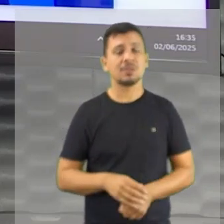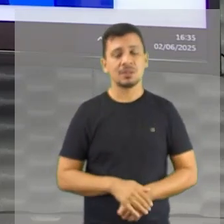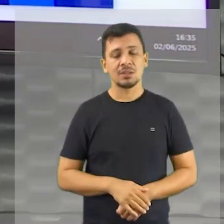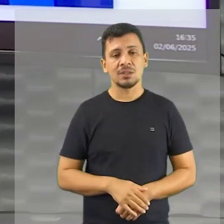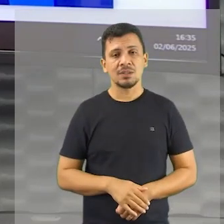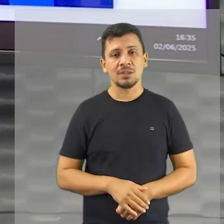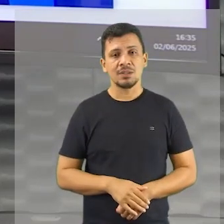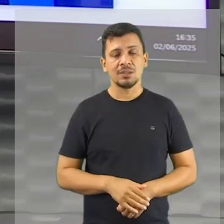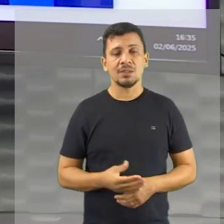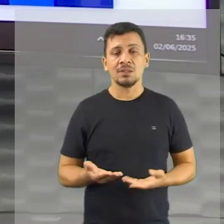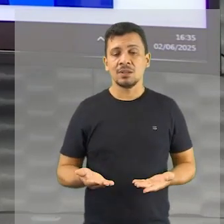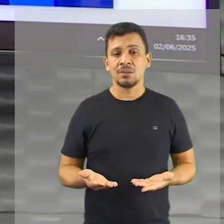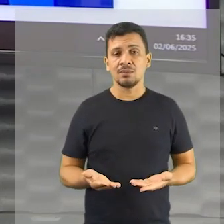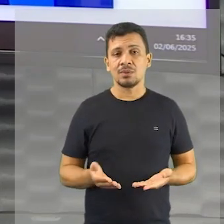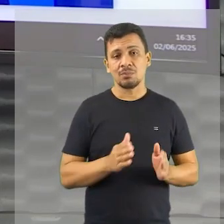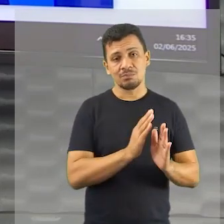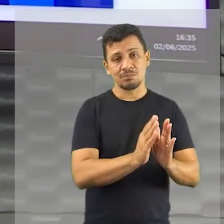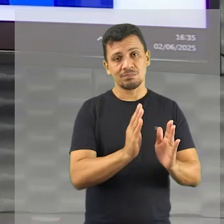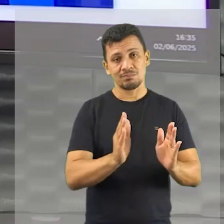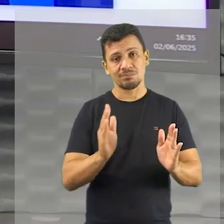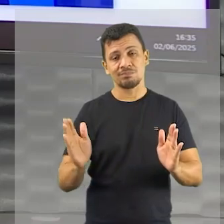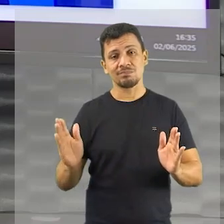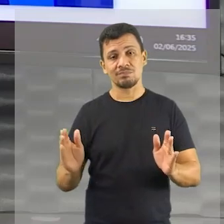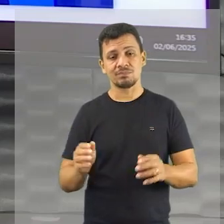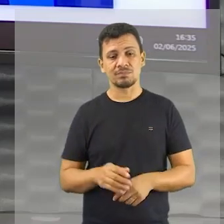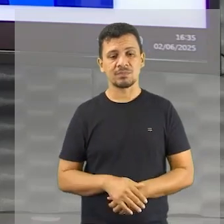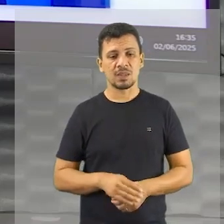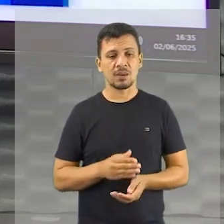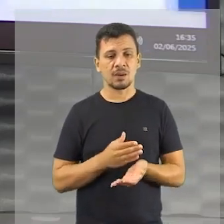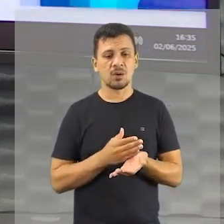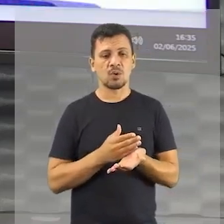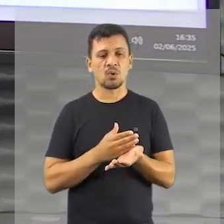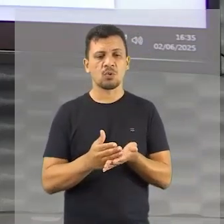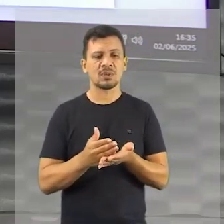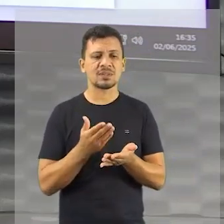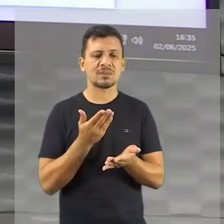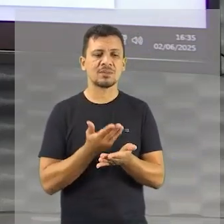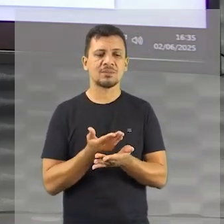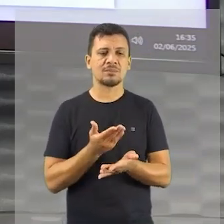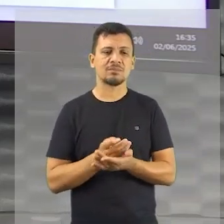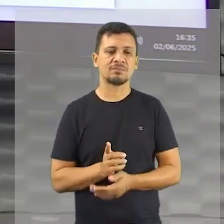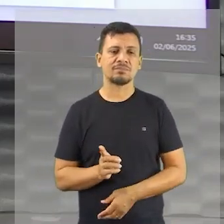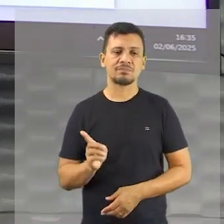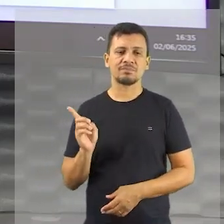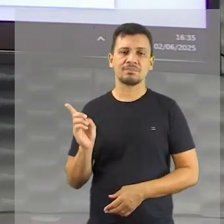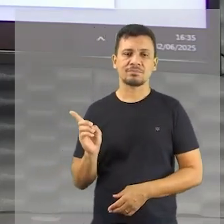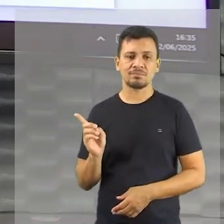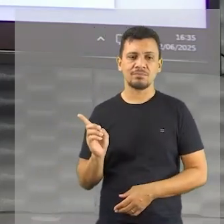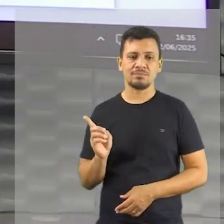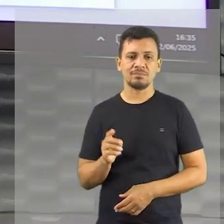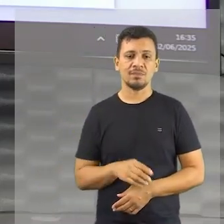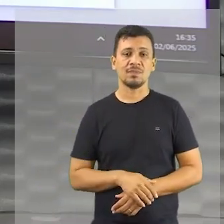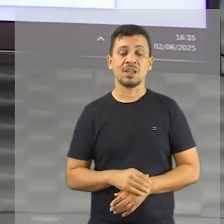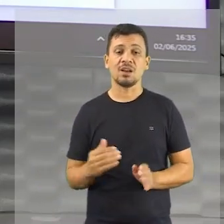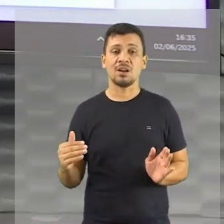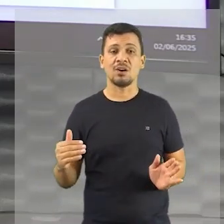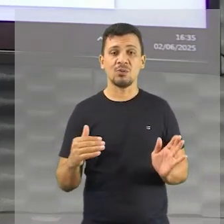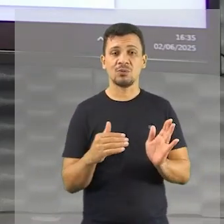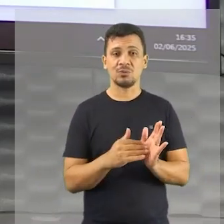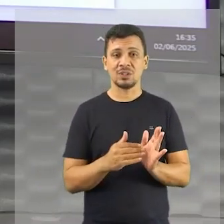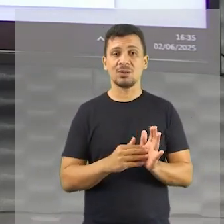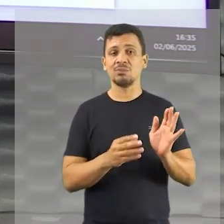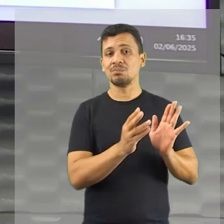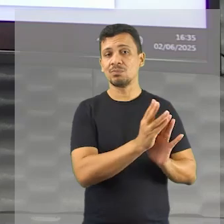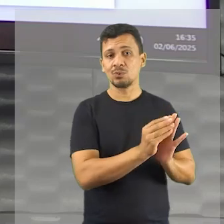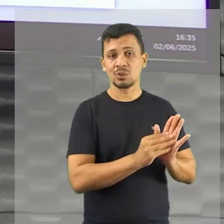e assim sucessivamente. Então, para começarmos a nossa aula de hoje, pessoal, a gente vai falar, para terminar o nosso conteúdo de genética, a